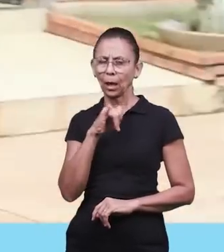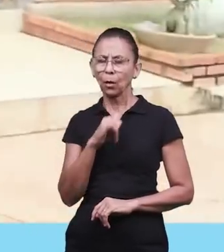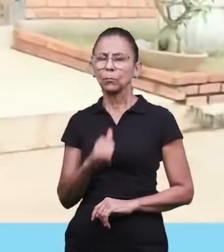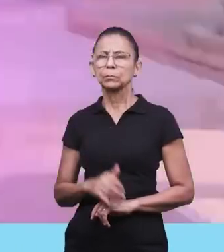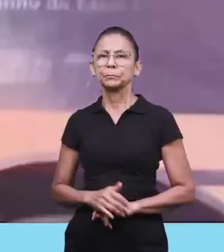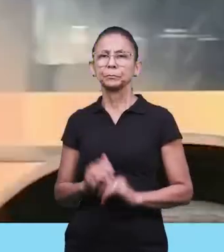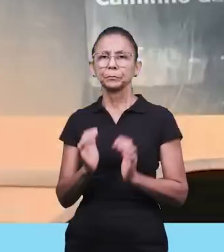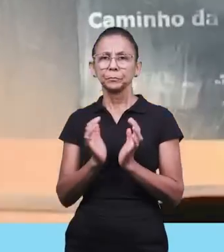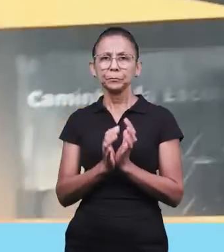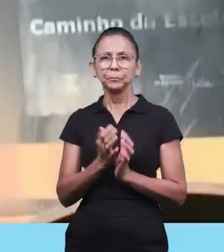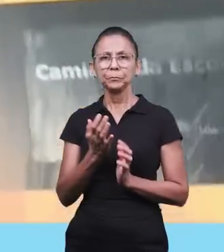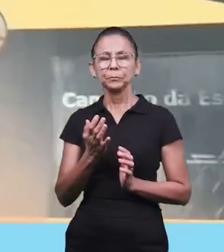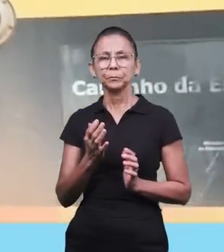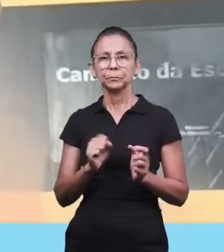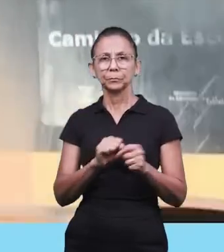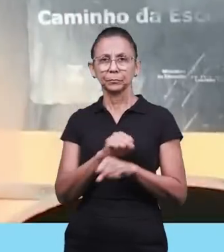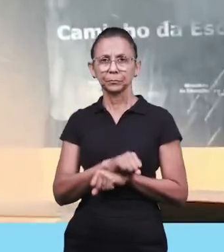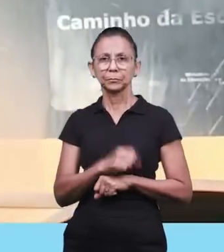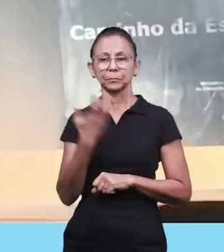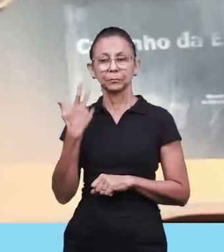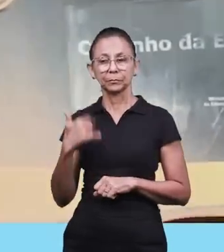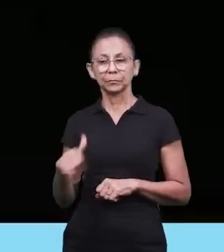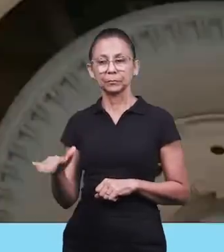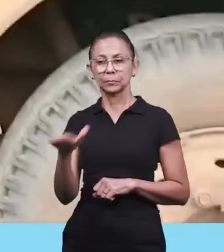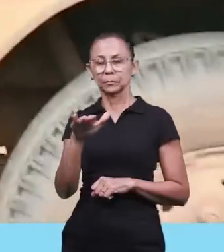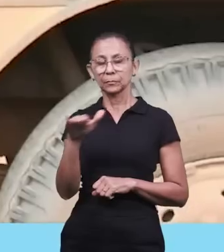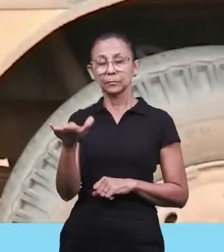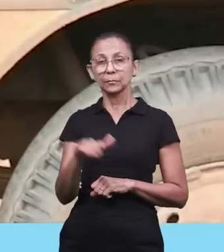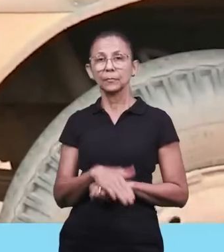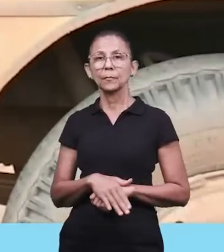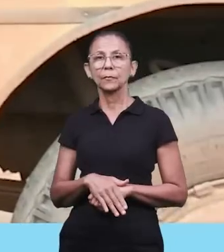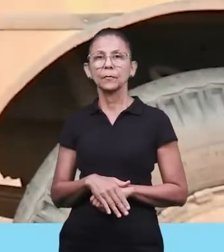CIAs, uma senhora que trouxe uma criança para participar